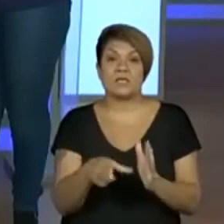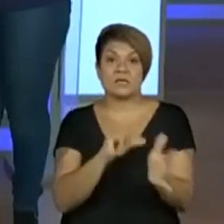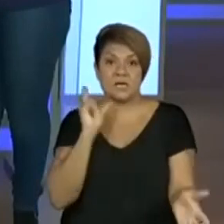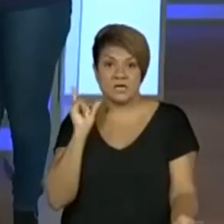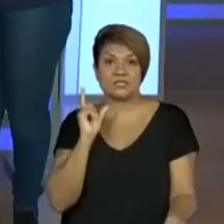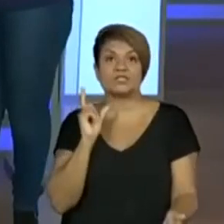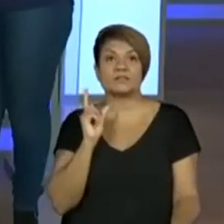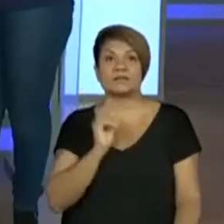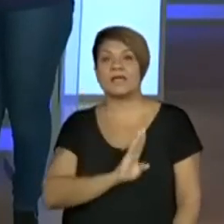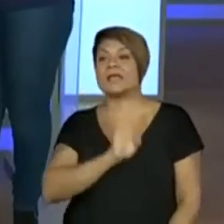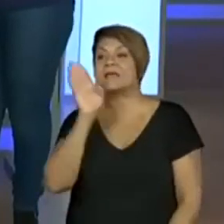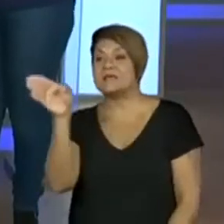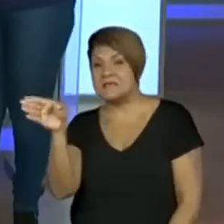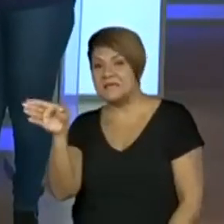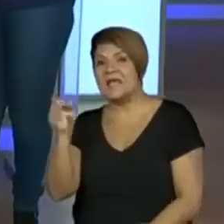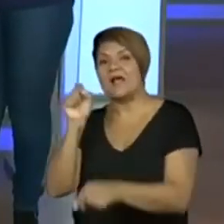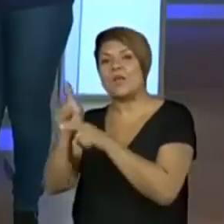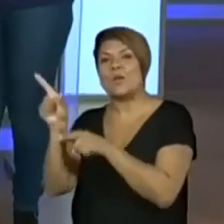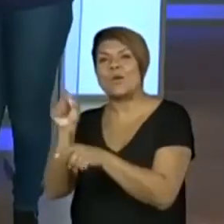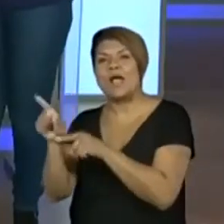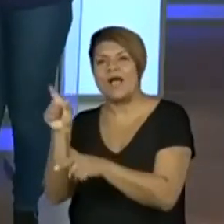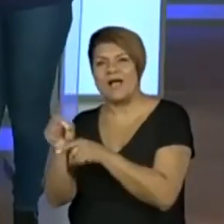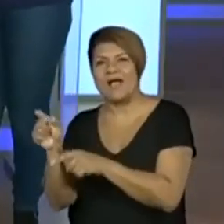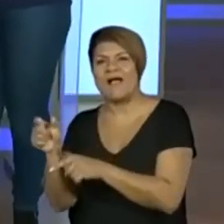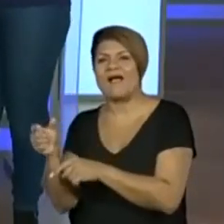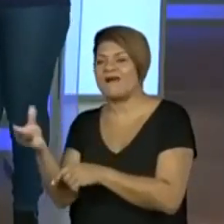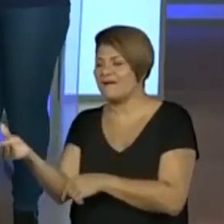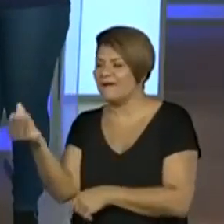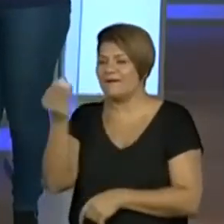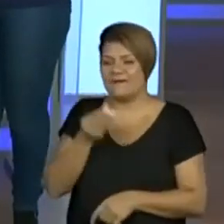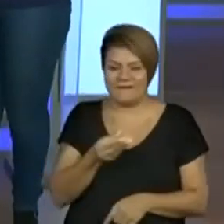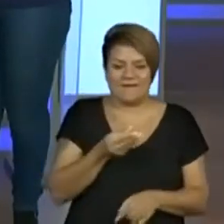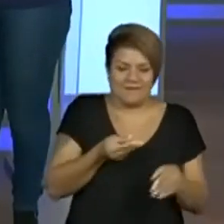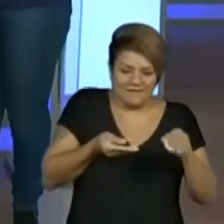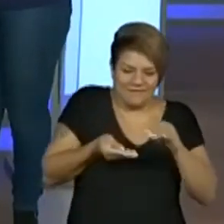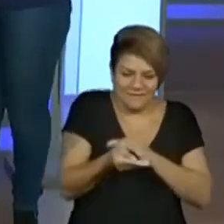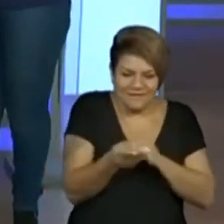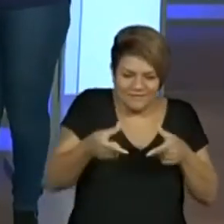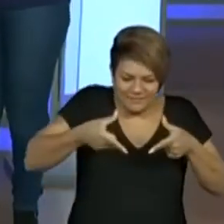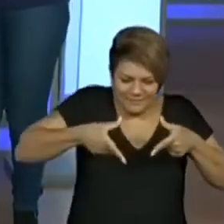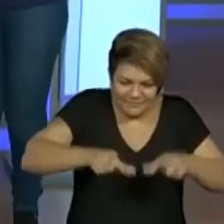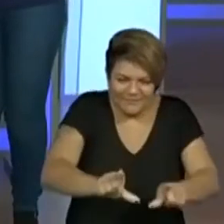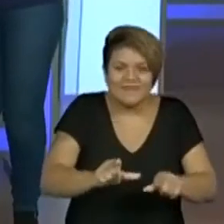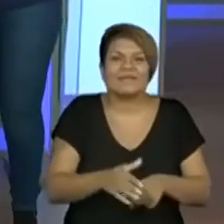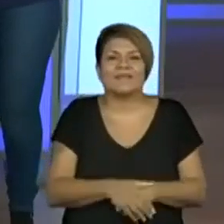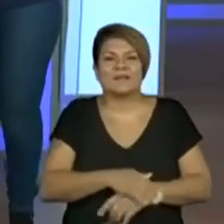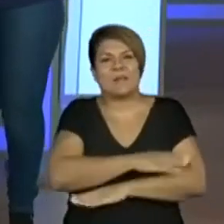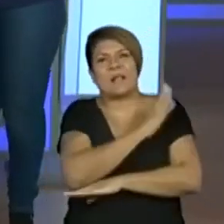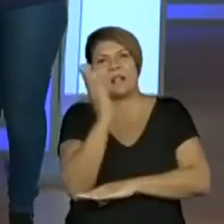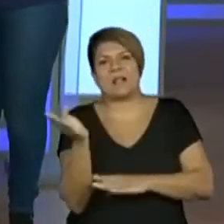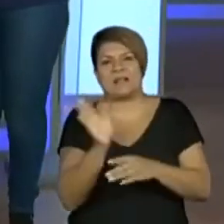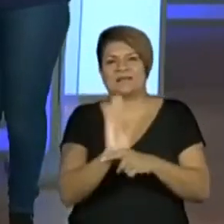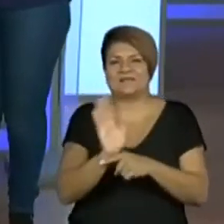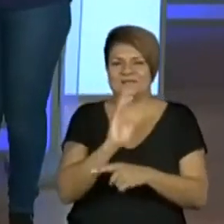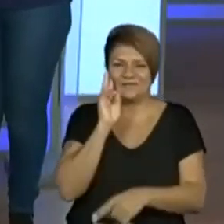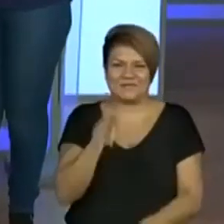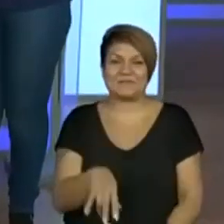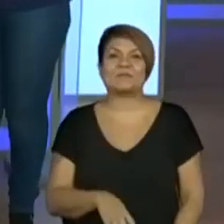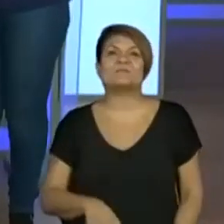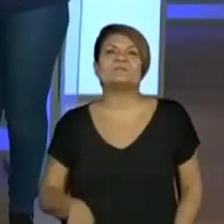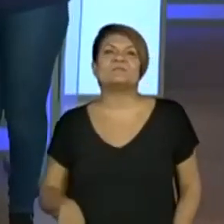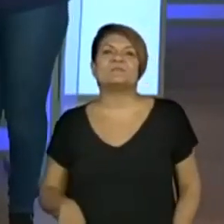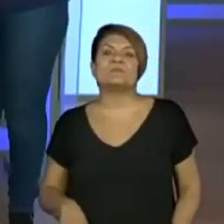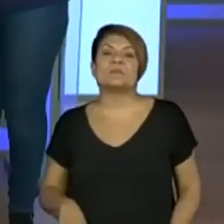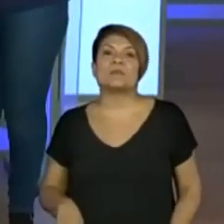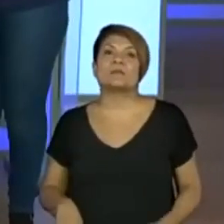de que a gente fazia e eu na locadora lugar um filho só sábado e domingo isso exato a gente